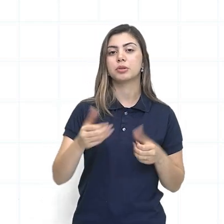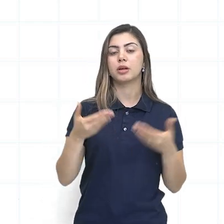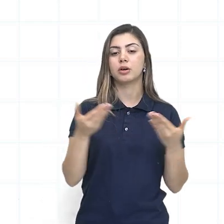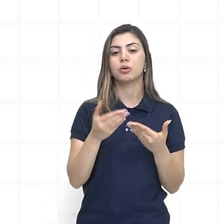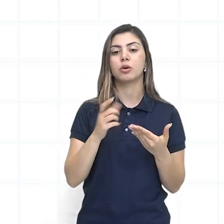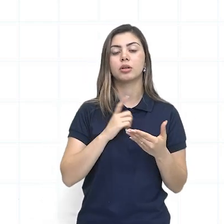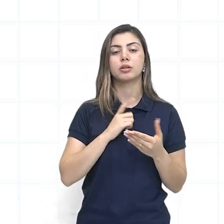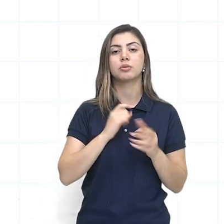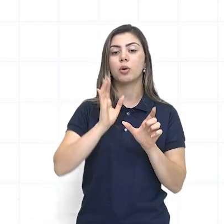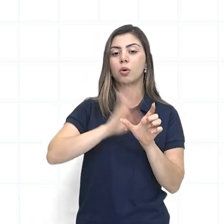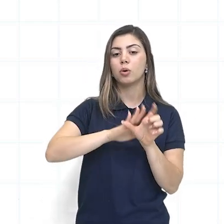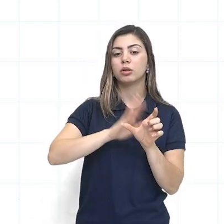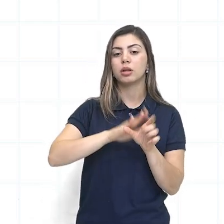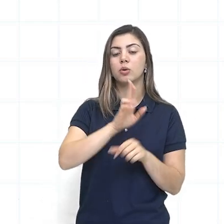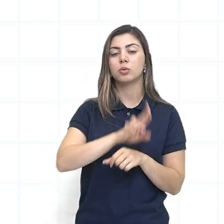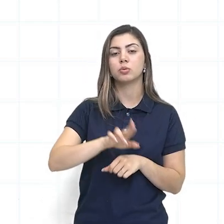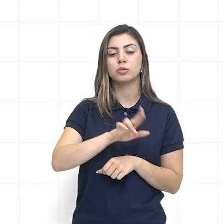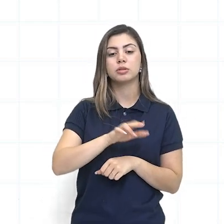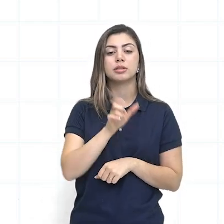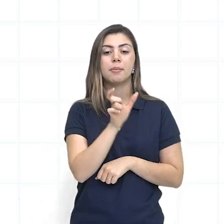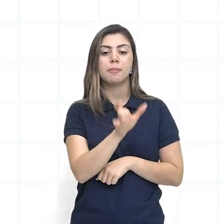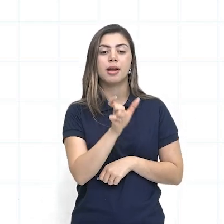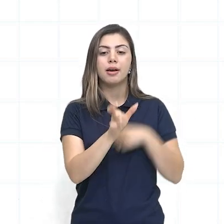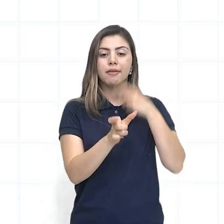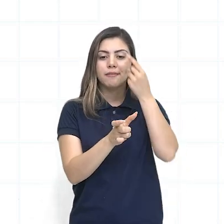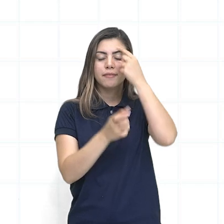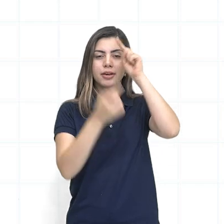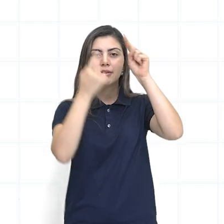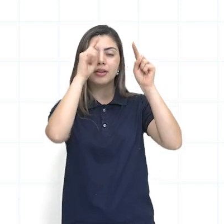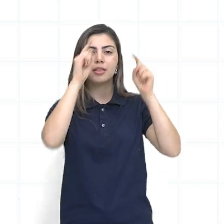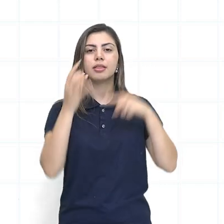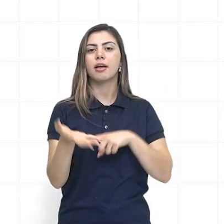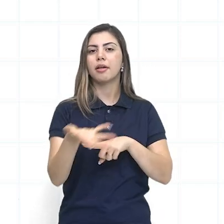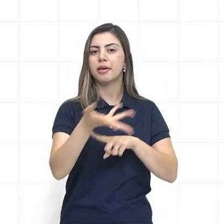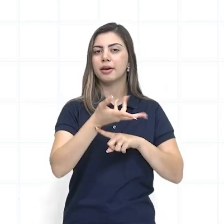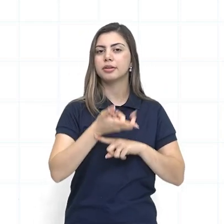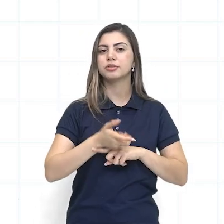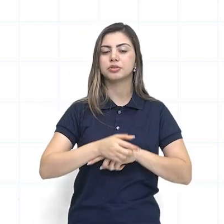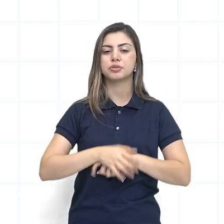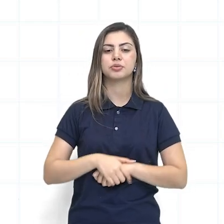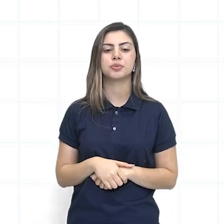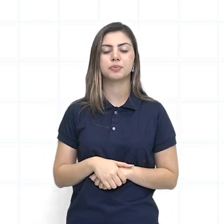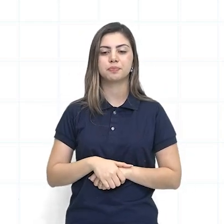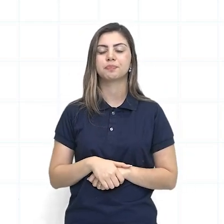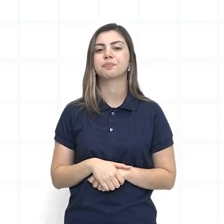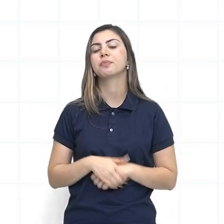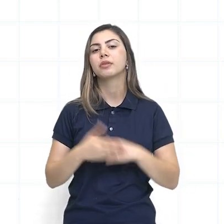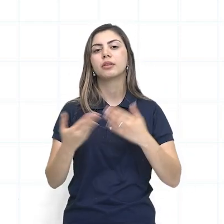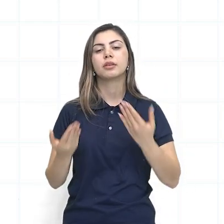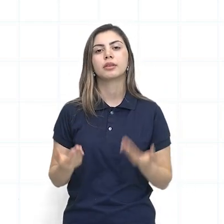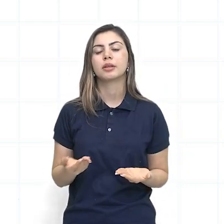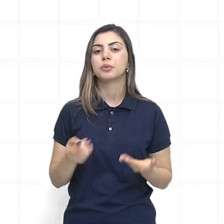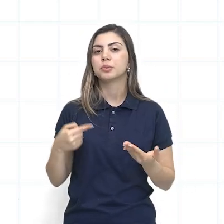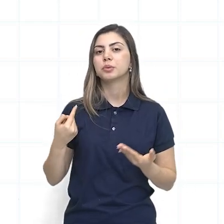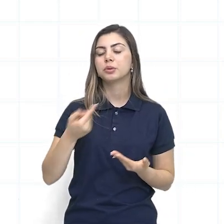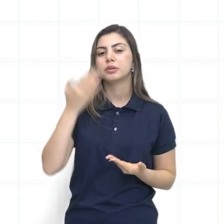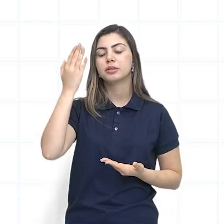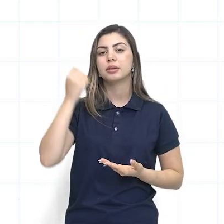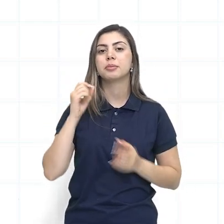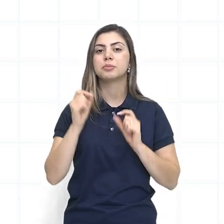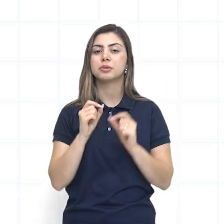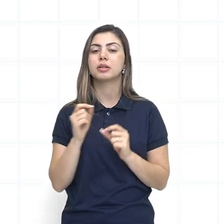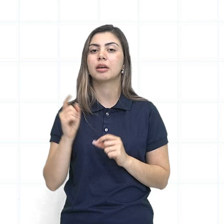conotação, utiliza-se a palavra de modo criativo e artístico. Então, não é à toa que